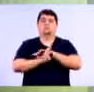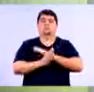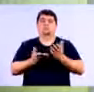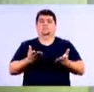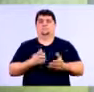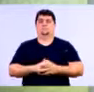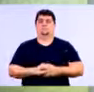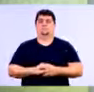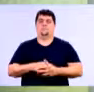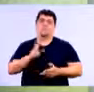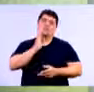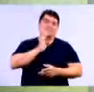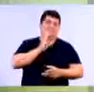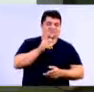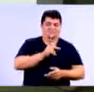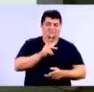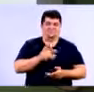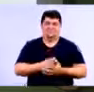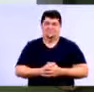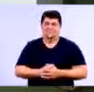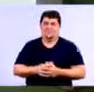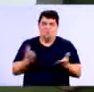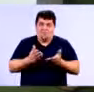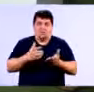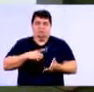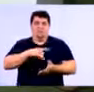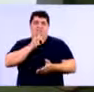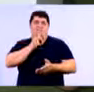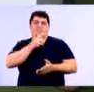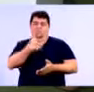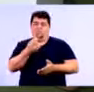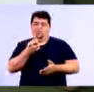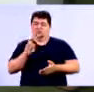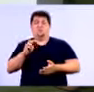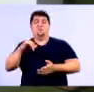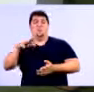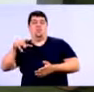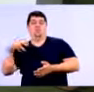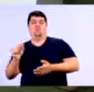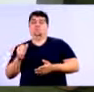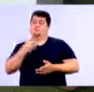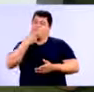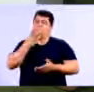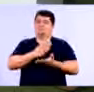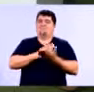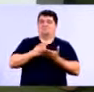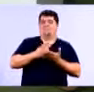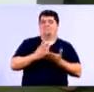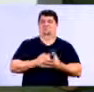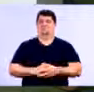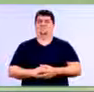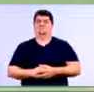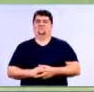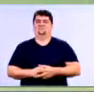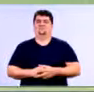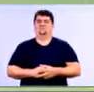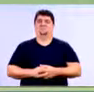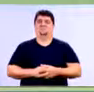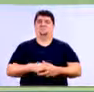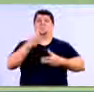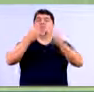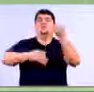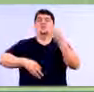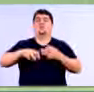escolhe. Legal, professor, que bom. Então hoje nós temos 20 milhões, viu, Denise? A gente já começou bem a noite, tá? Vamos falar então